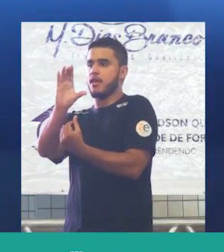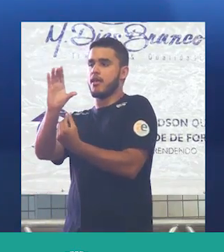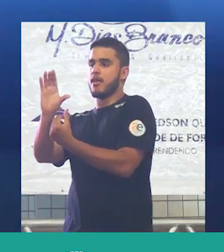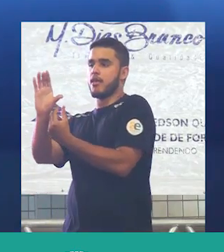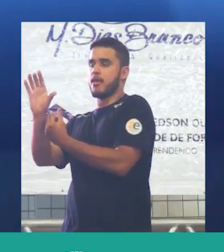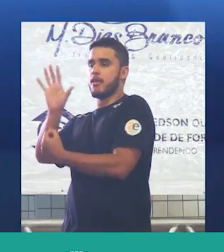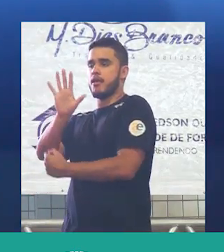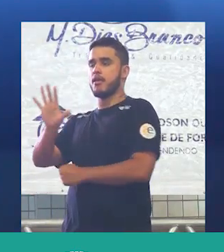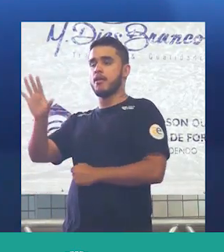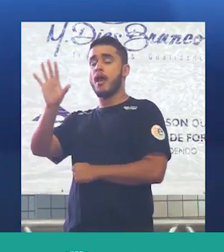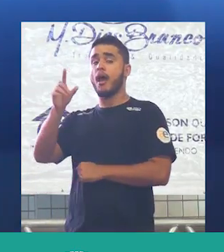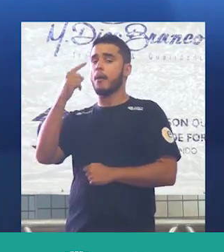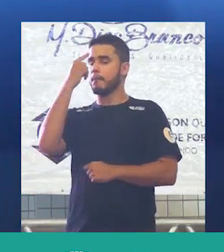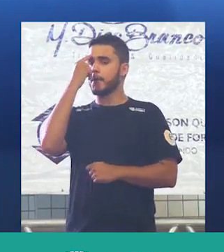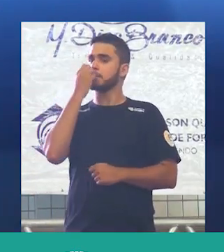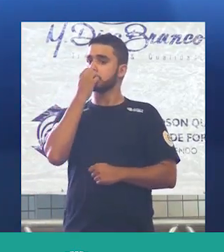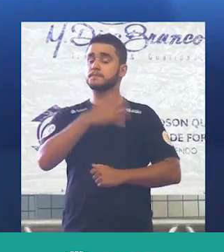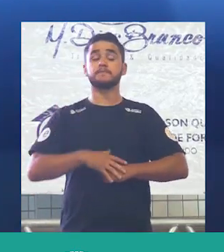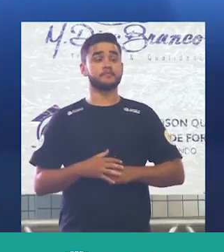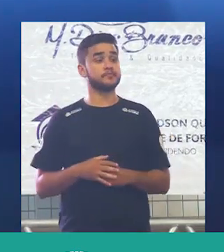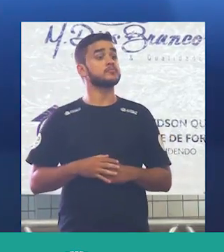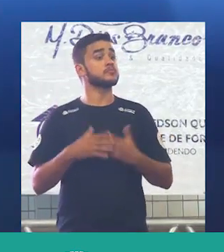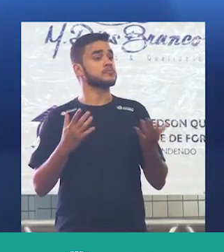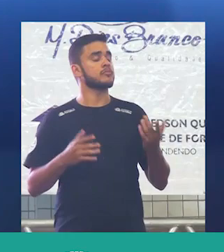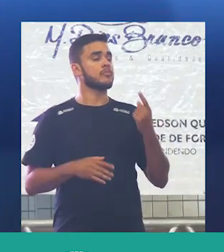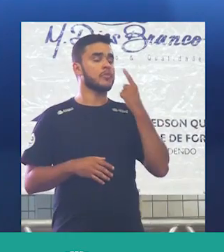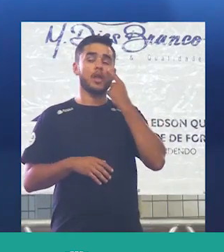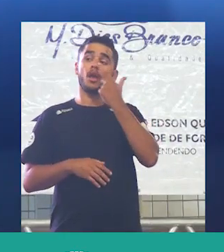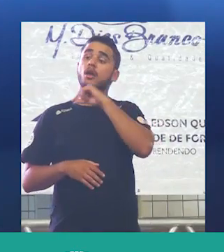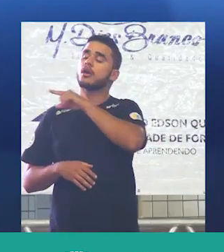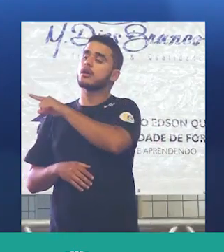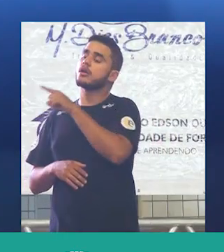Peraí, quantos trabalham e recebem salário?